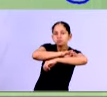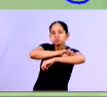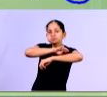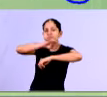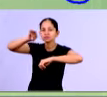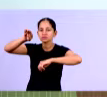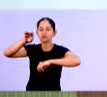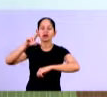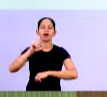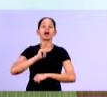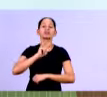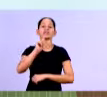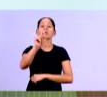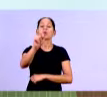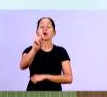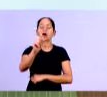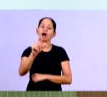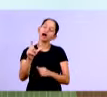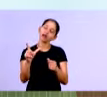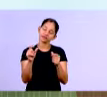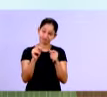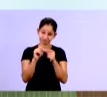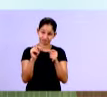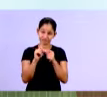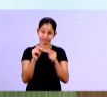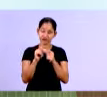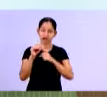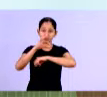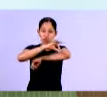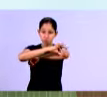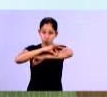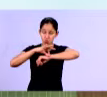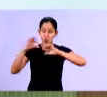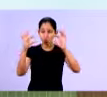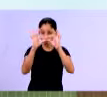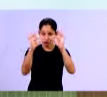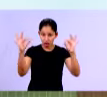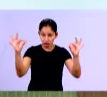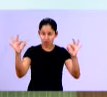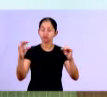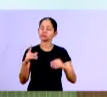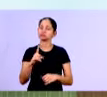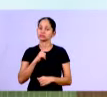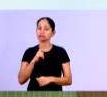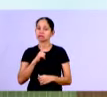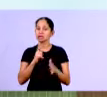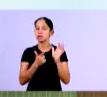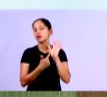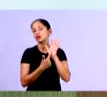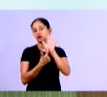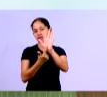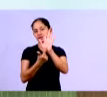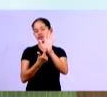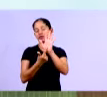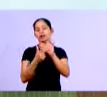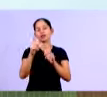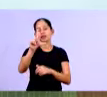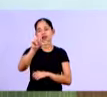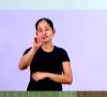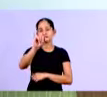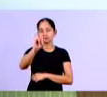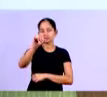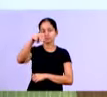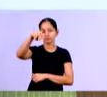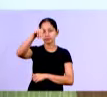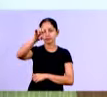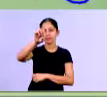esse gráfico gera uma reta, ok? E uma função de primeiro grau, então o gráfico é representado por uma reta, é uma linear. Se fosse de